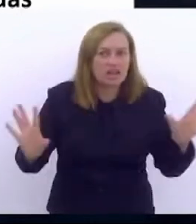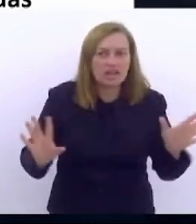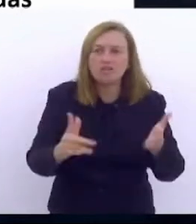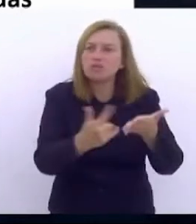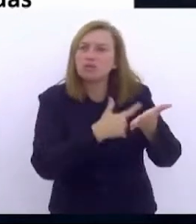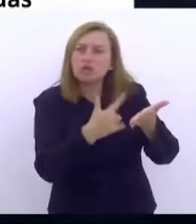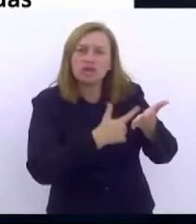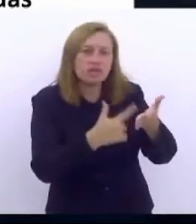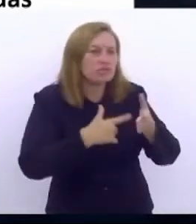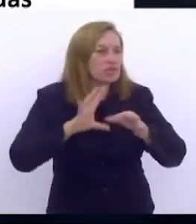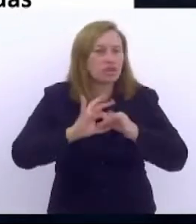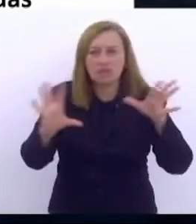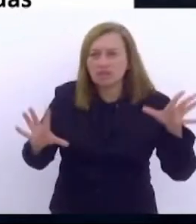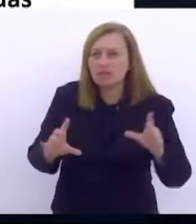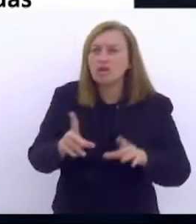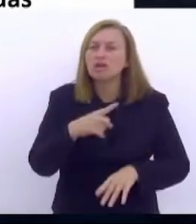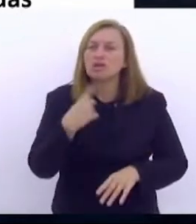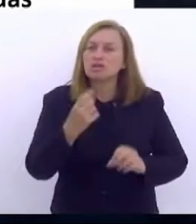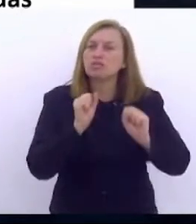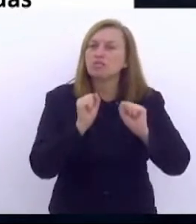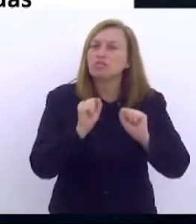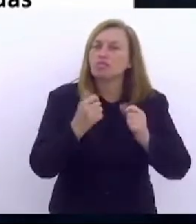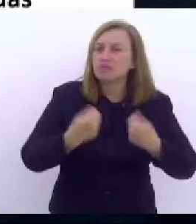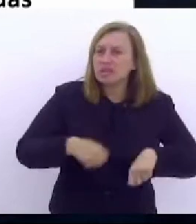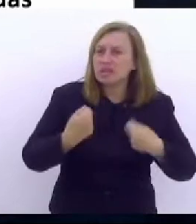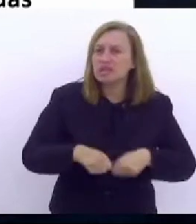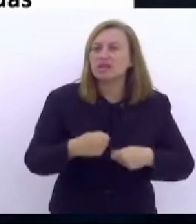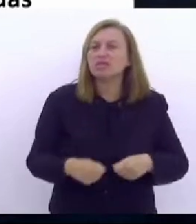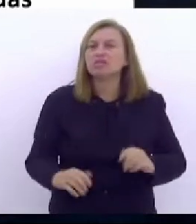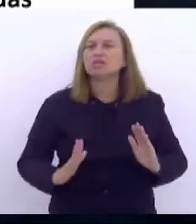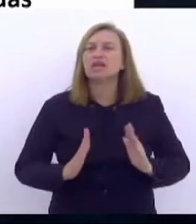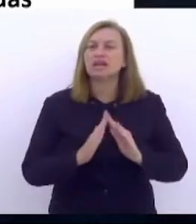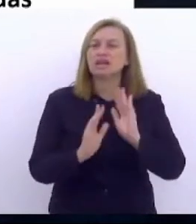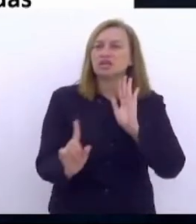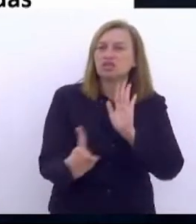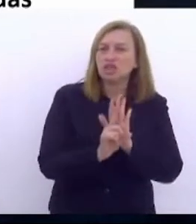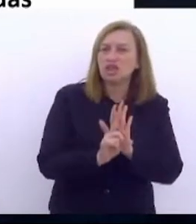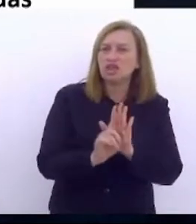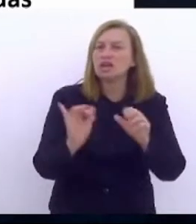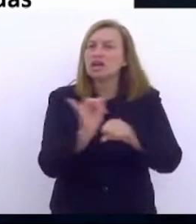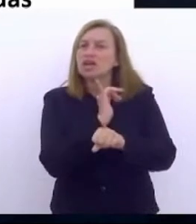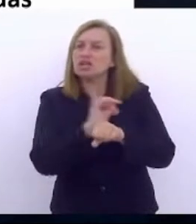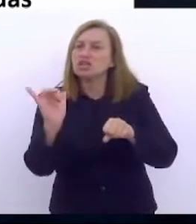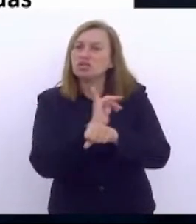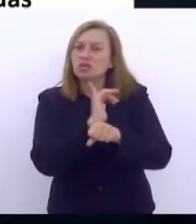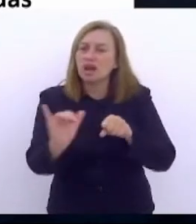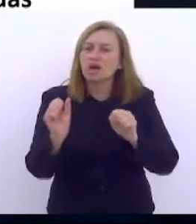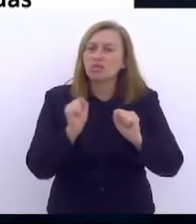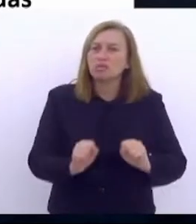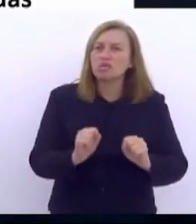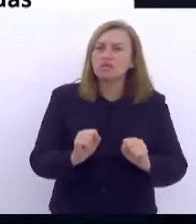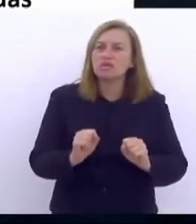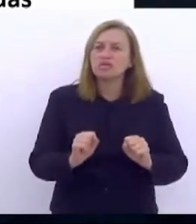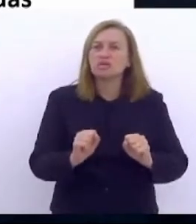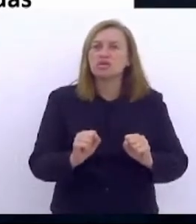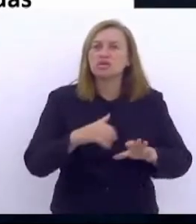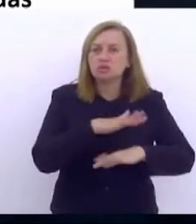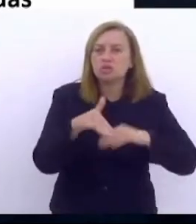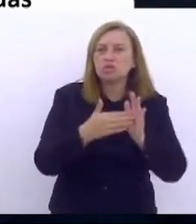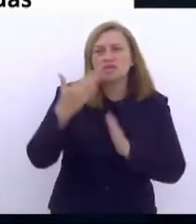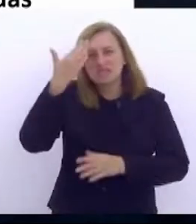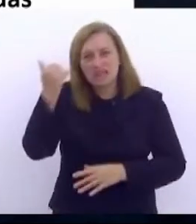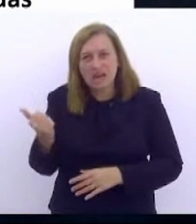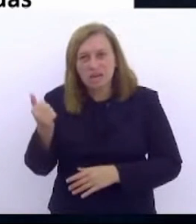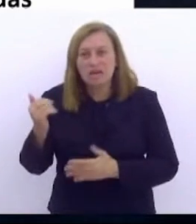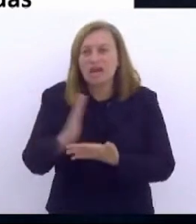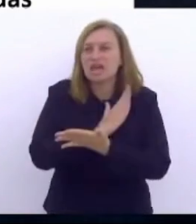livros estão à disposição, e nós precisamos aqui, enquanto também, né, a Casa Legislativa, articular o máximo possível para que as autoridades saibam disso, porque